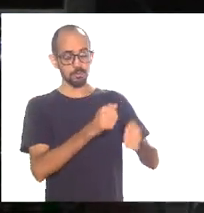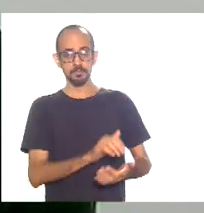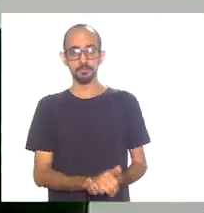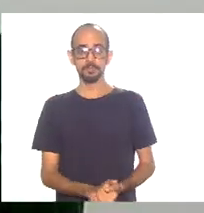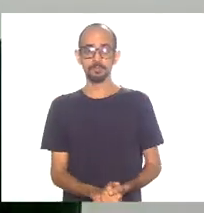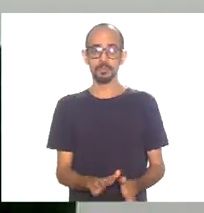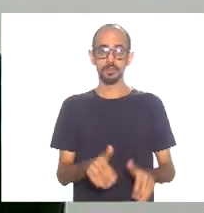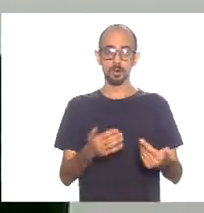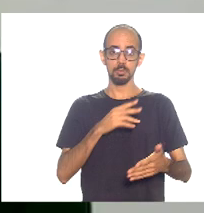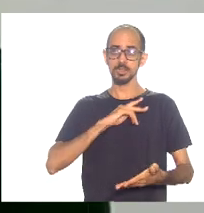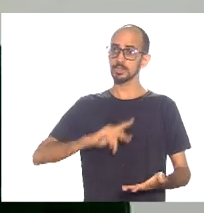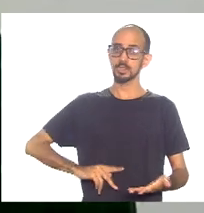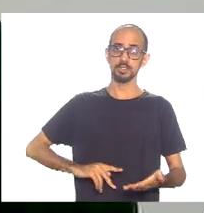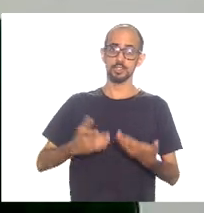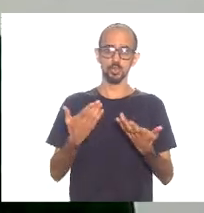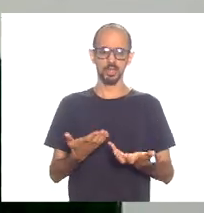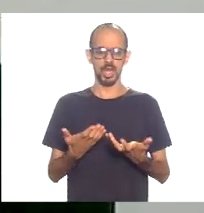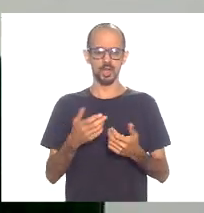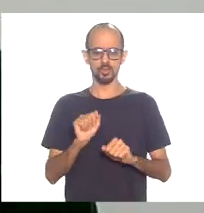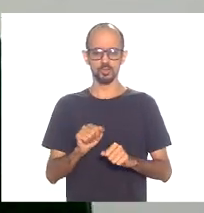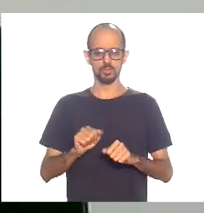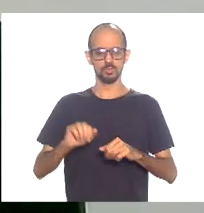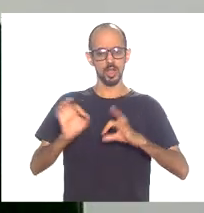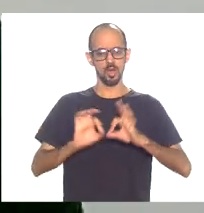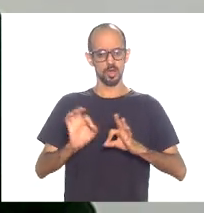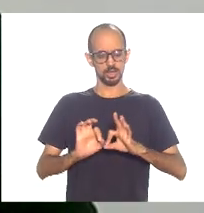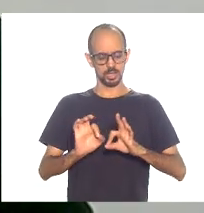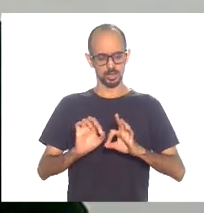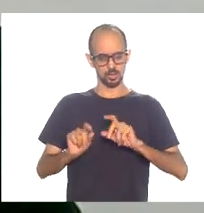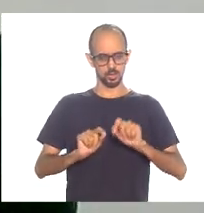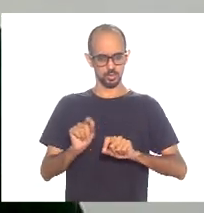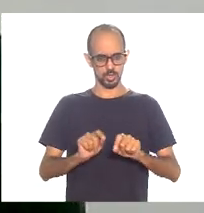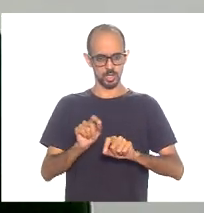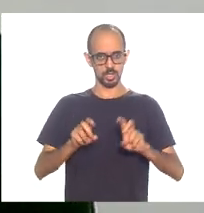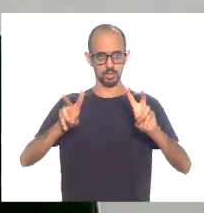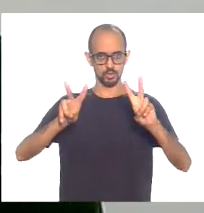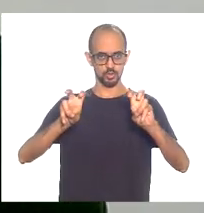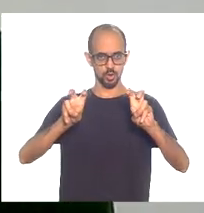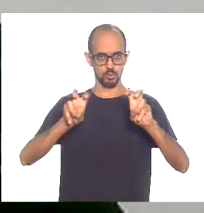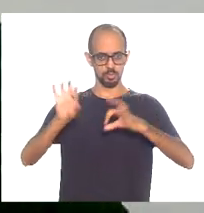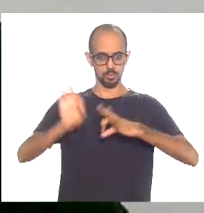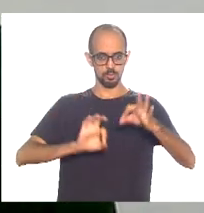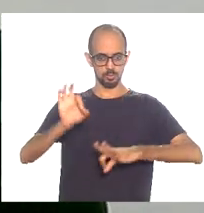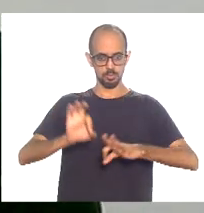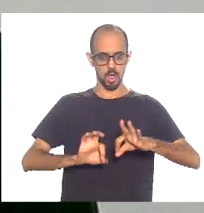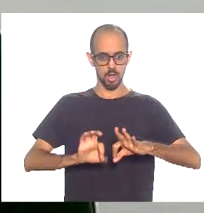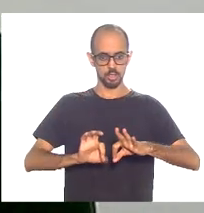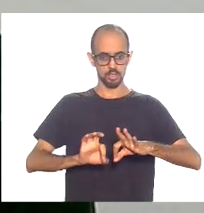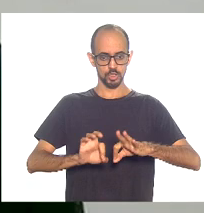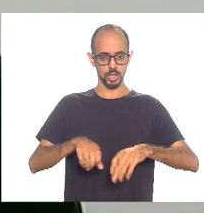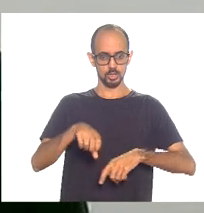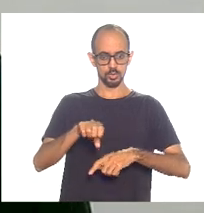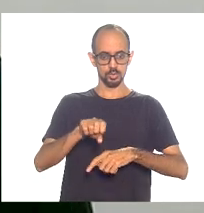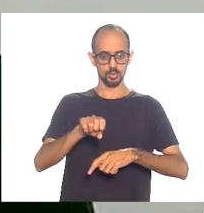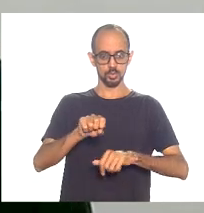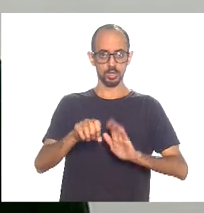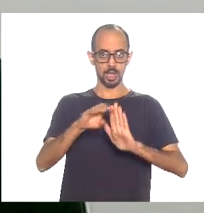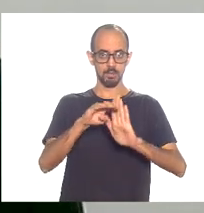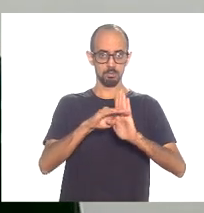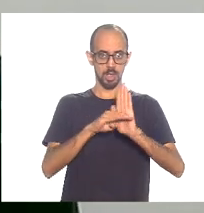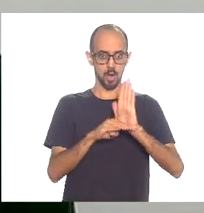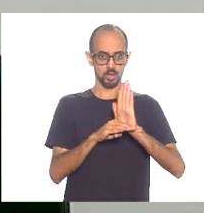Presidente, eu gostaria de fazer uma questão de ordem a respeito de um projeto, do projeto que está pautado amanhã. Eu